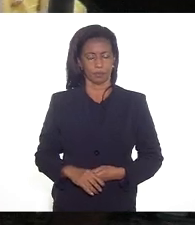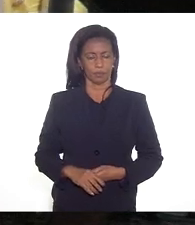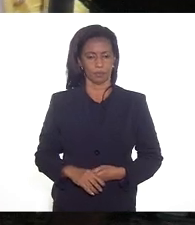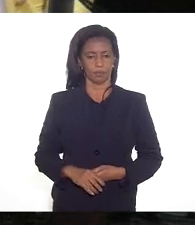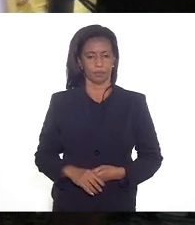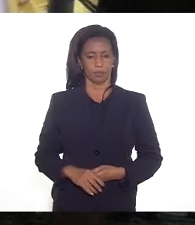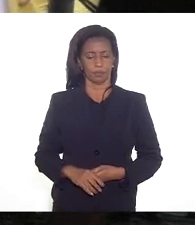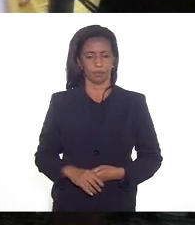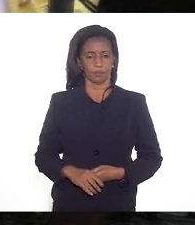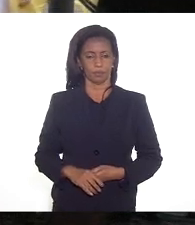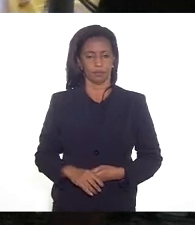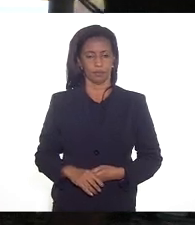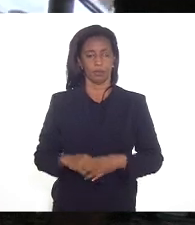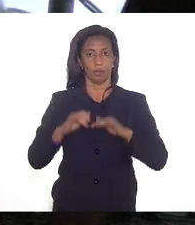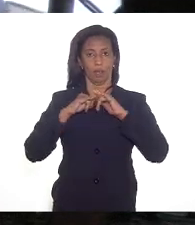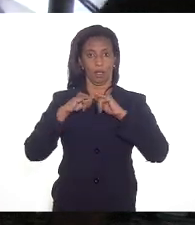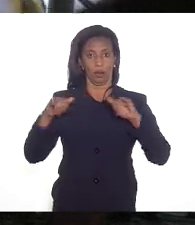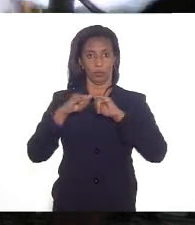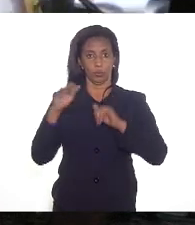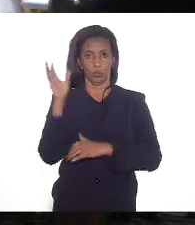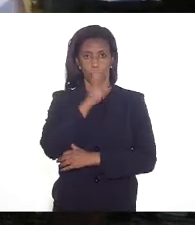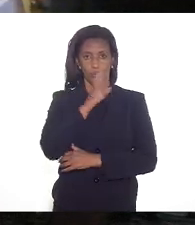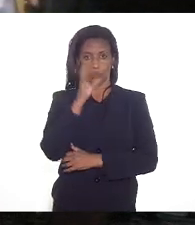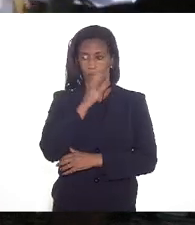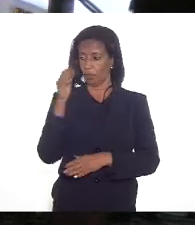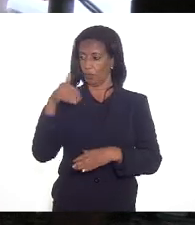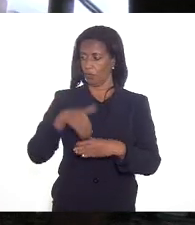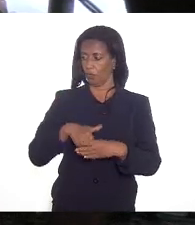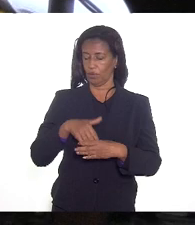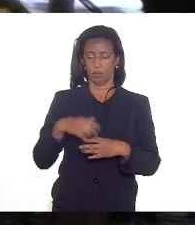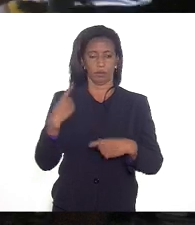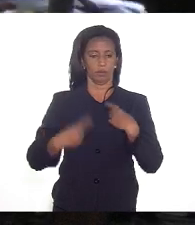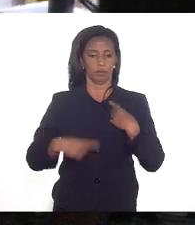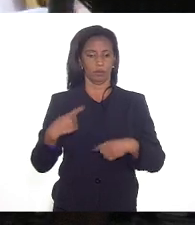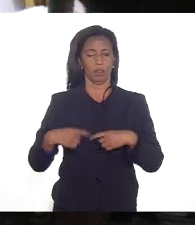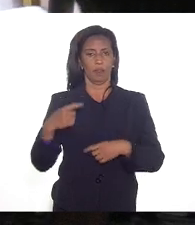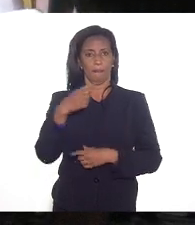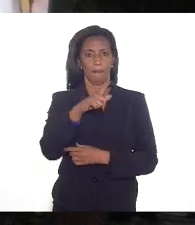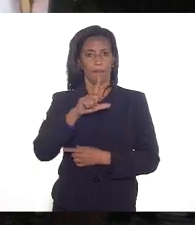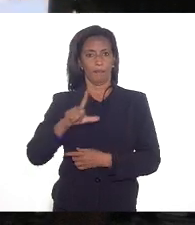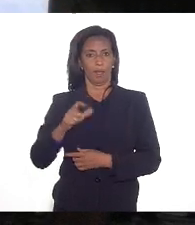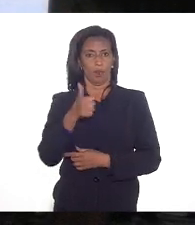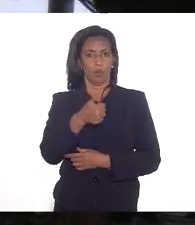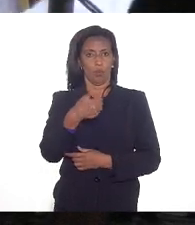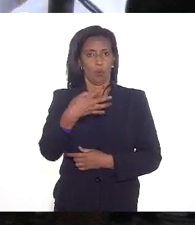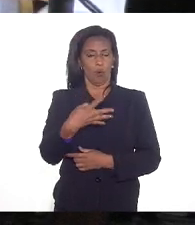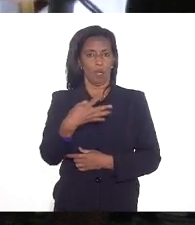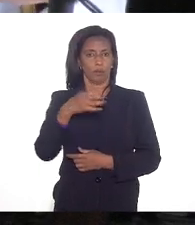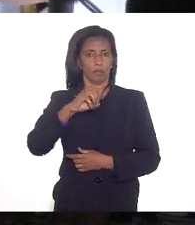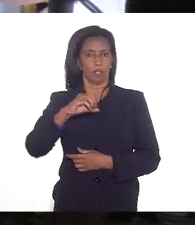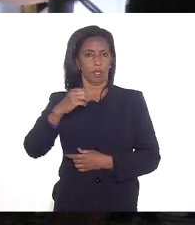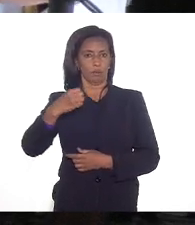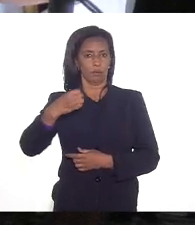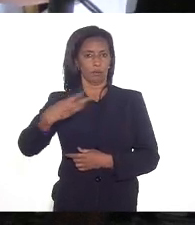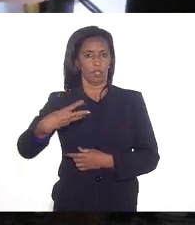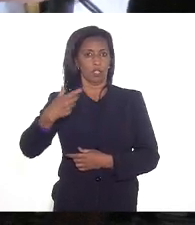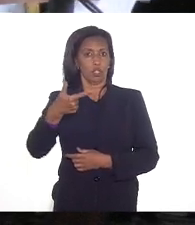depois ao final anuncio é regime de urgência em votação a disfunção que pode ir 140319